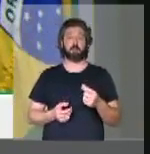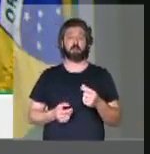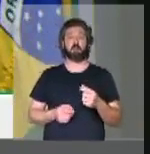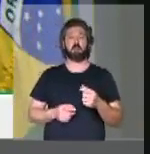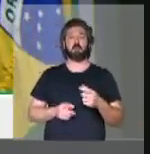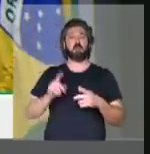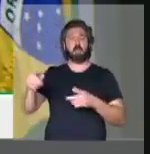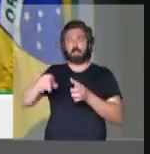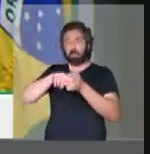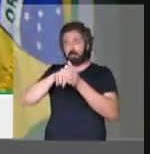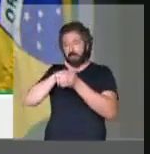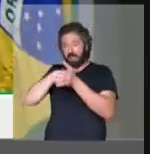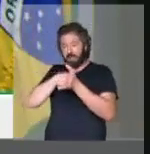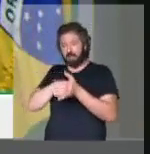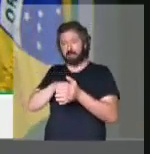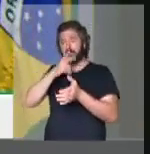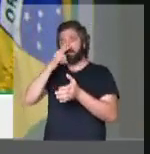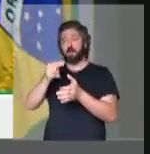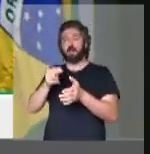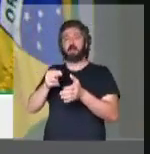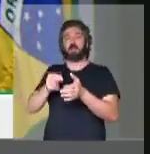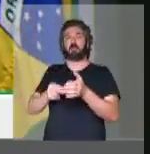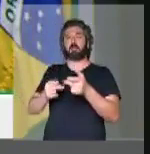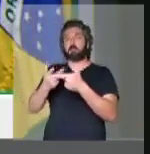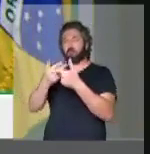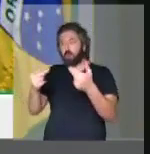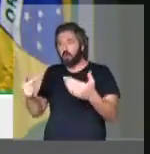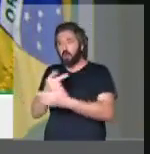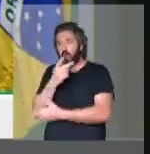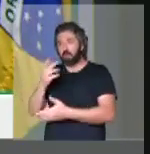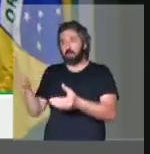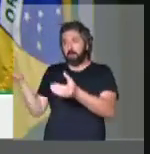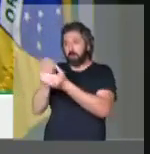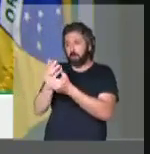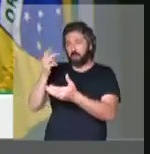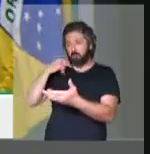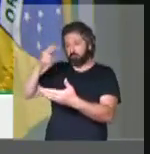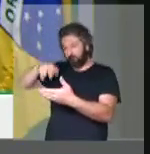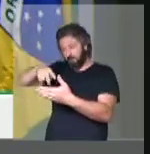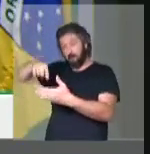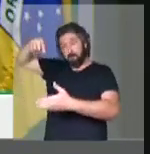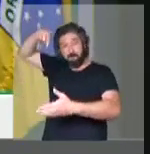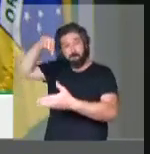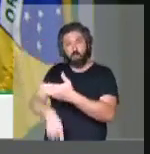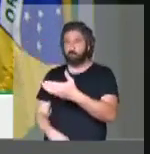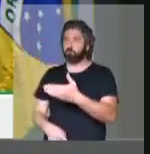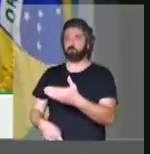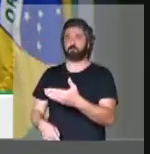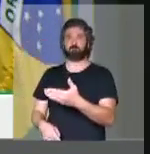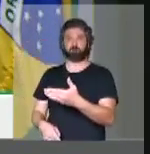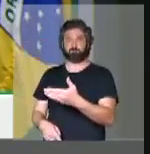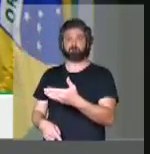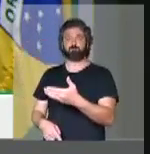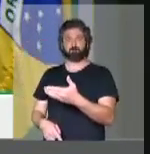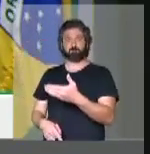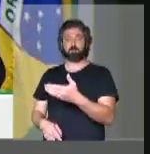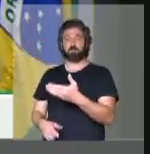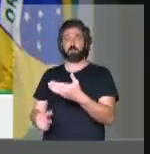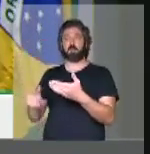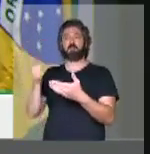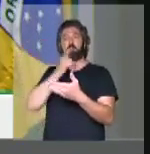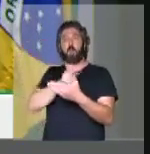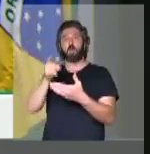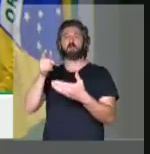profunda com que analisava os fatos submetidos à sua apreciação para